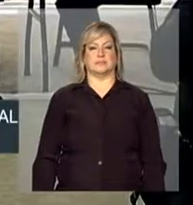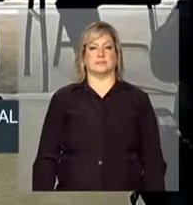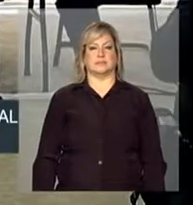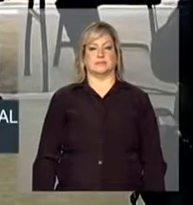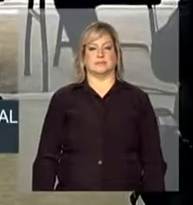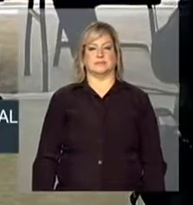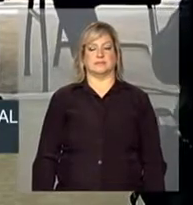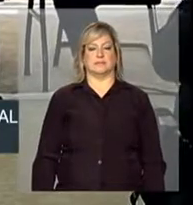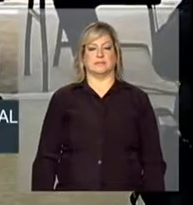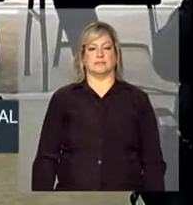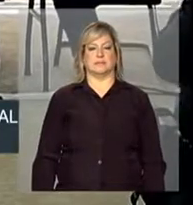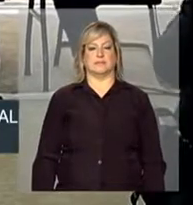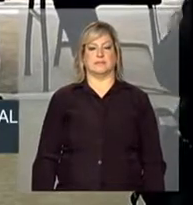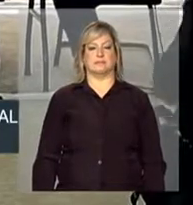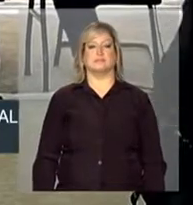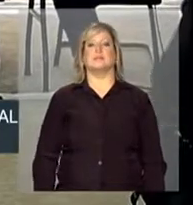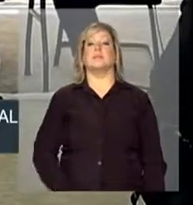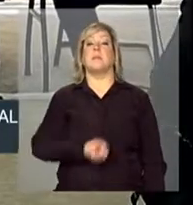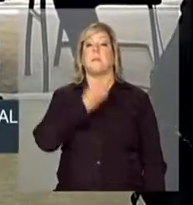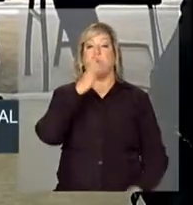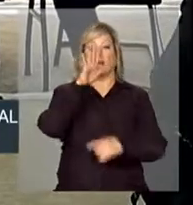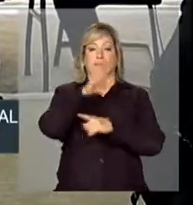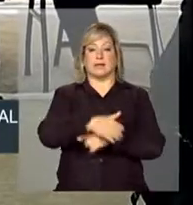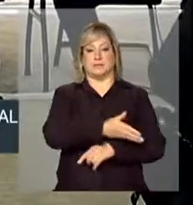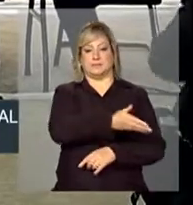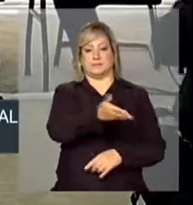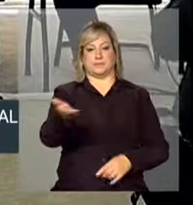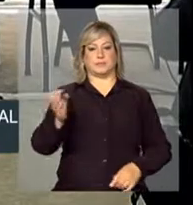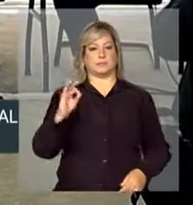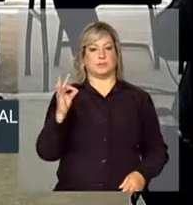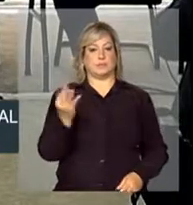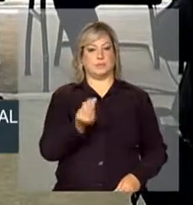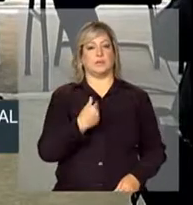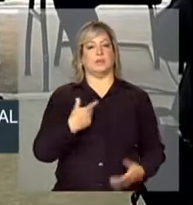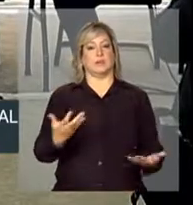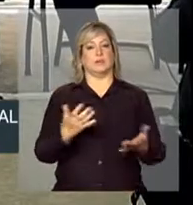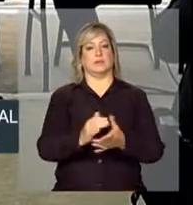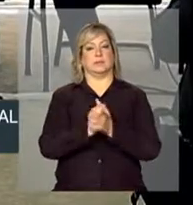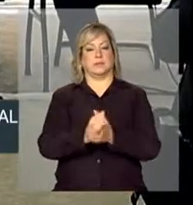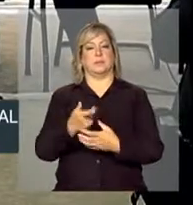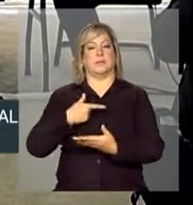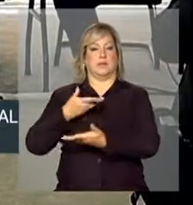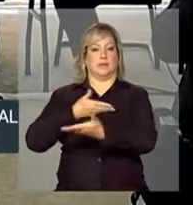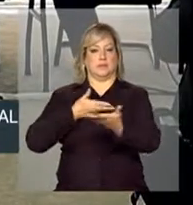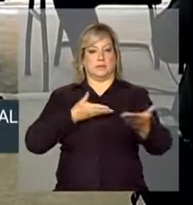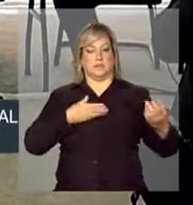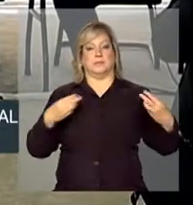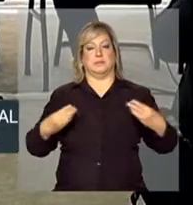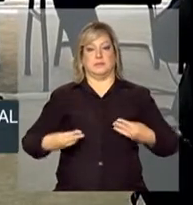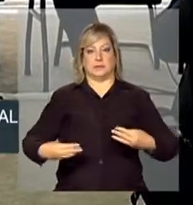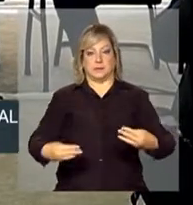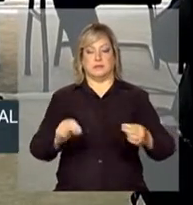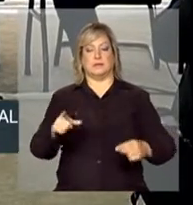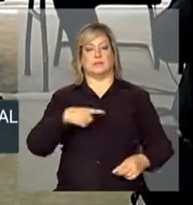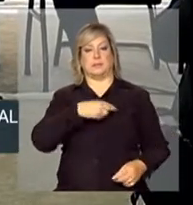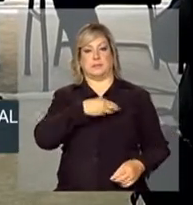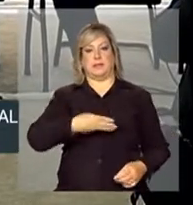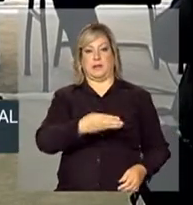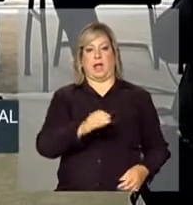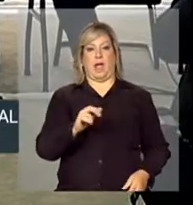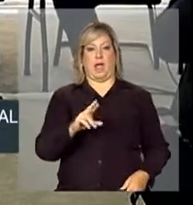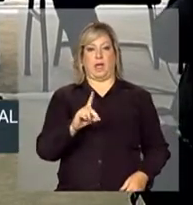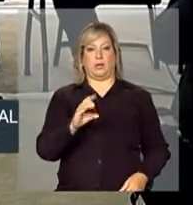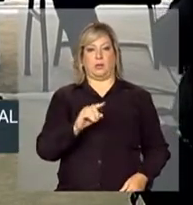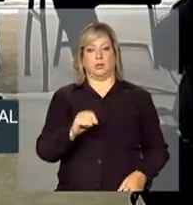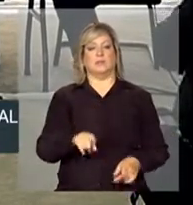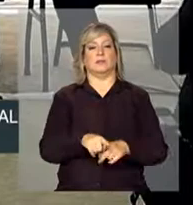é é bem boa tarde a todos e todas eu quero cumprimentar meus colegas de ministério - José Eduardo Cardozo EA Ministra